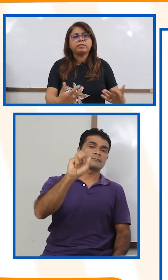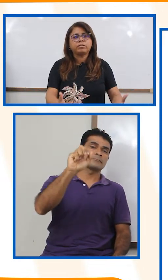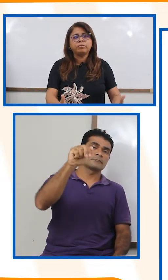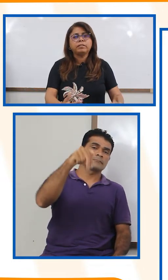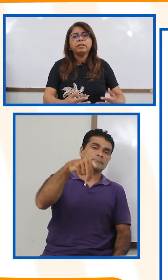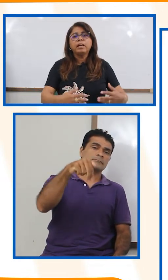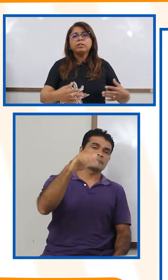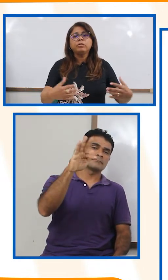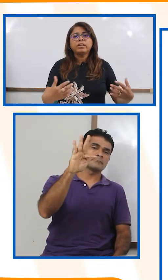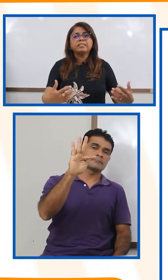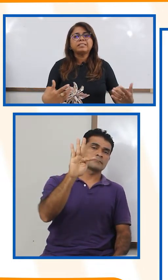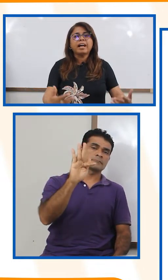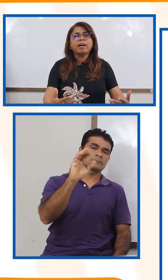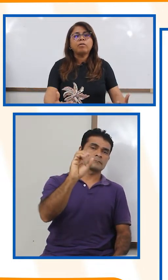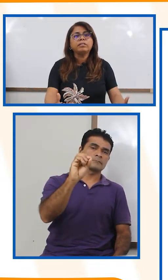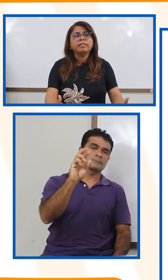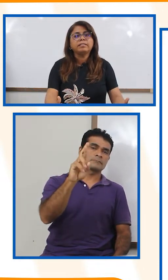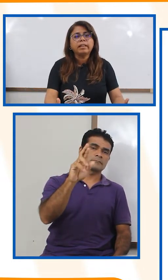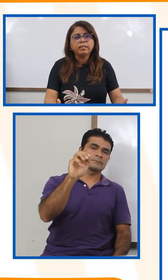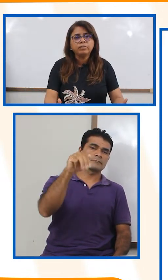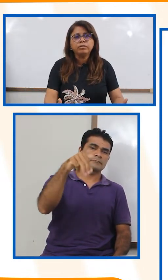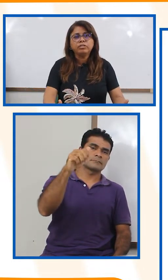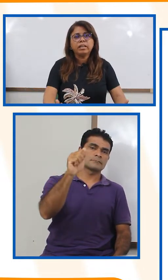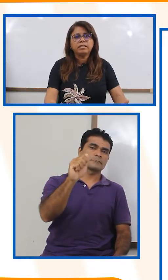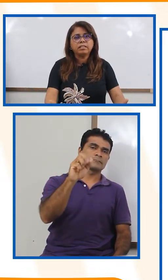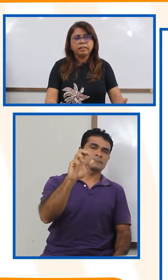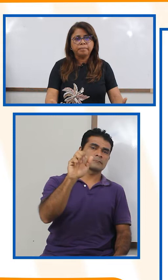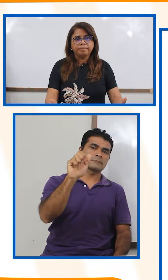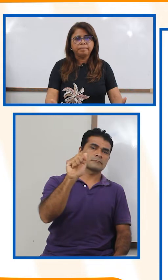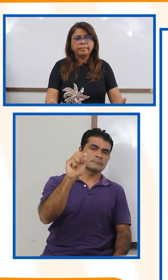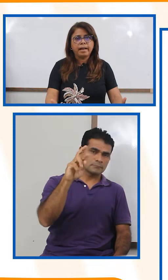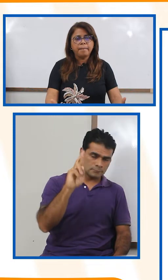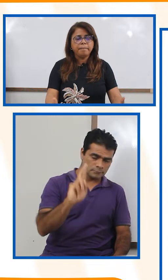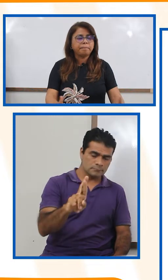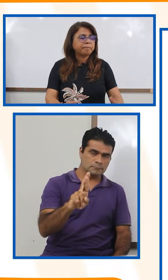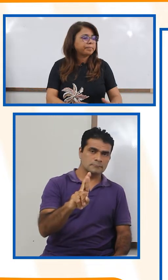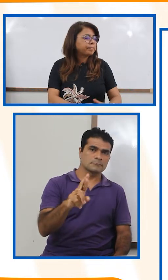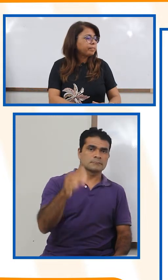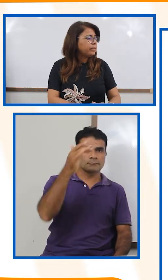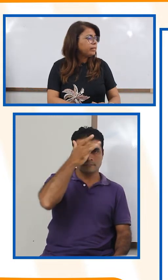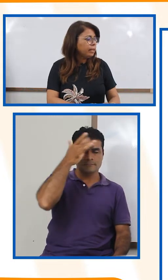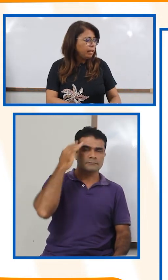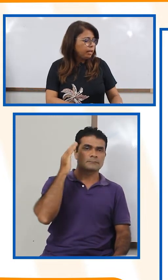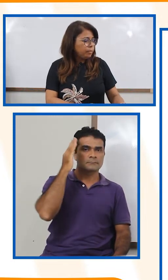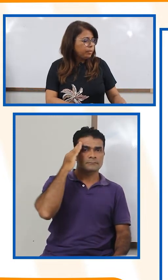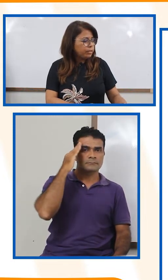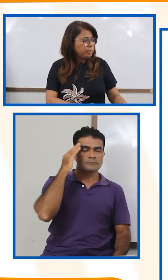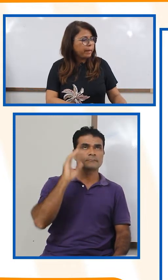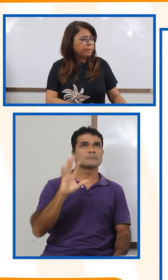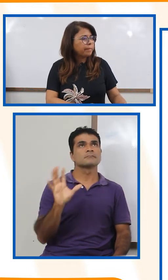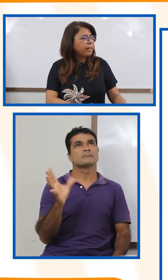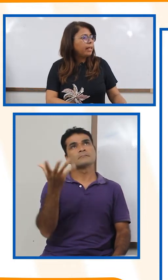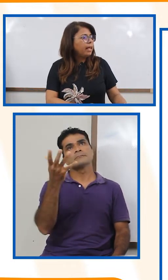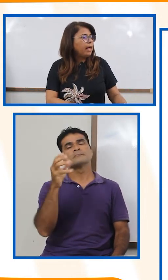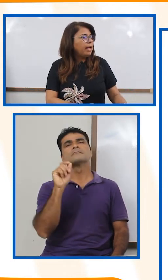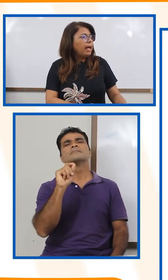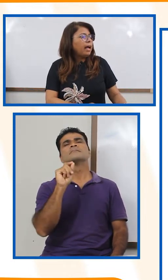as pessoas do que está acontecendo no dia a dia, tá? Muito